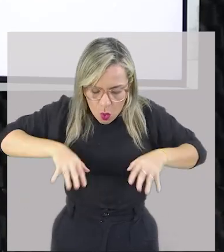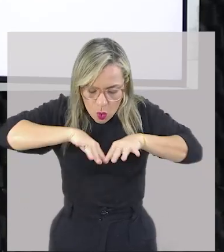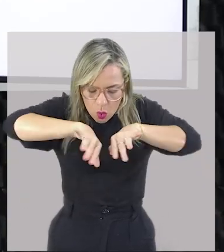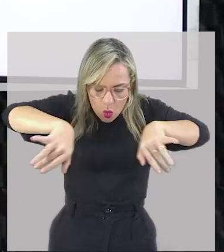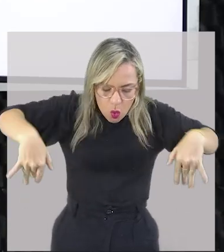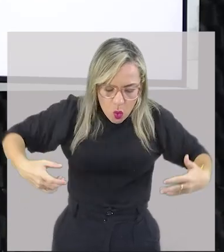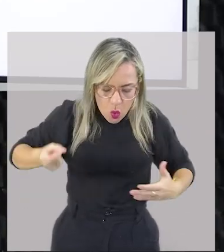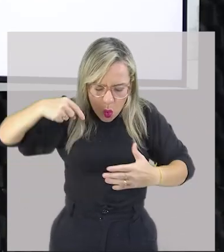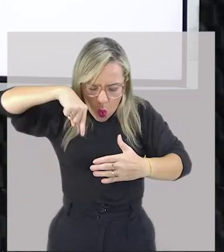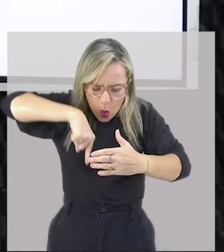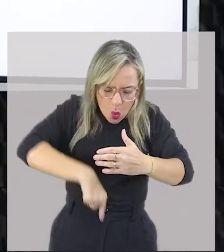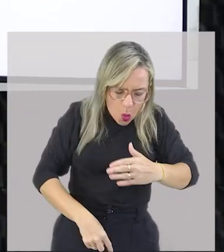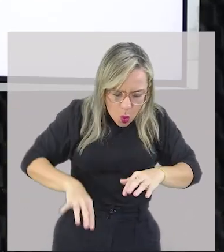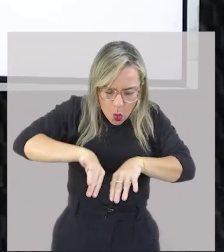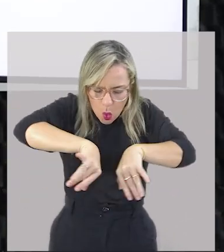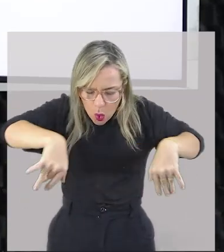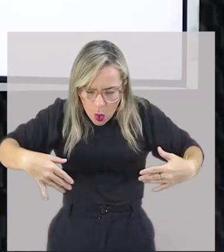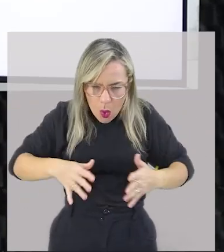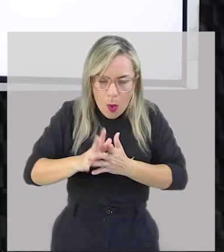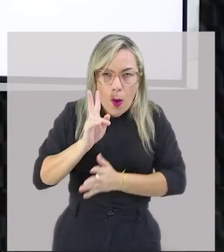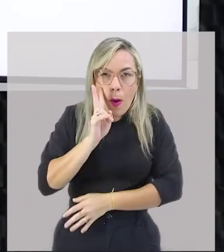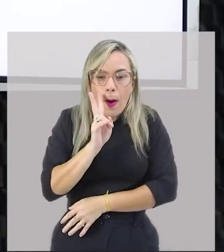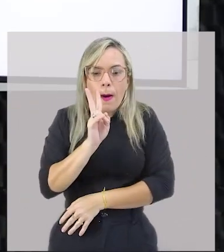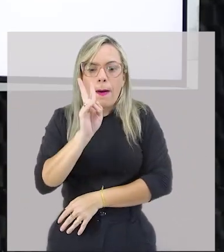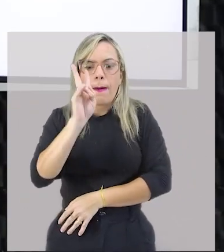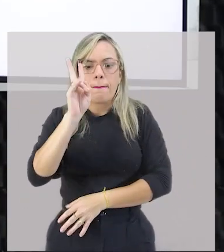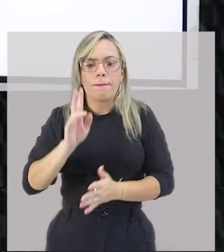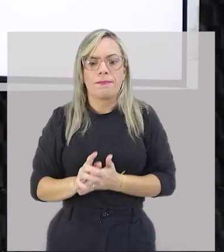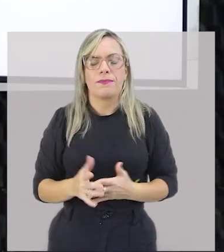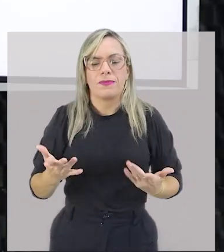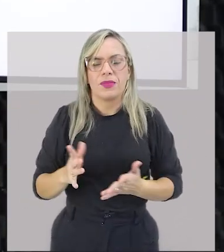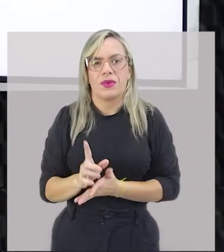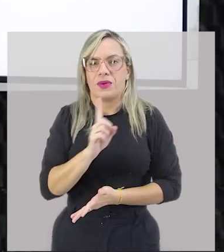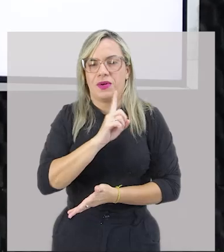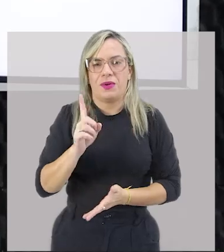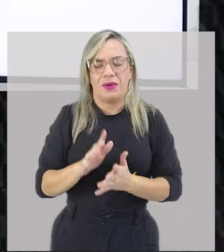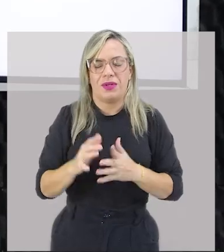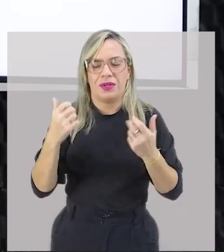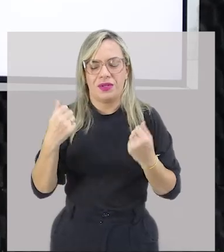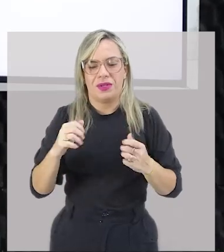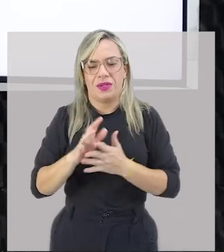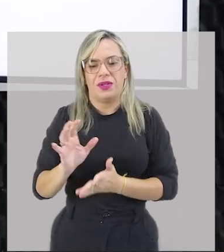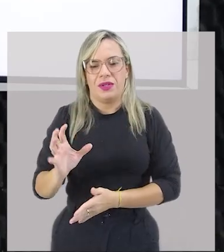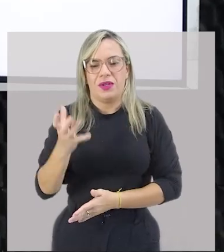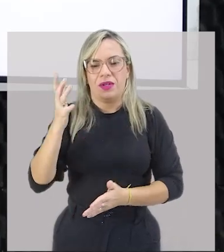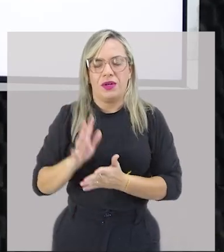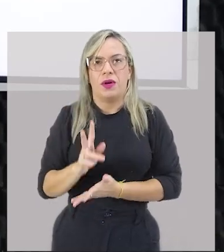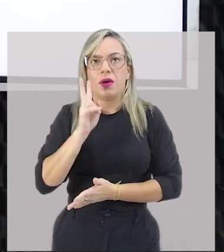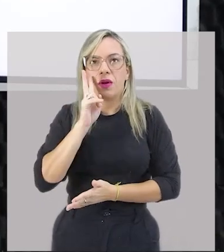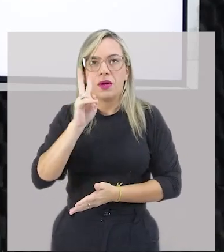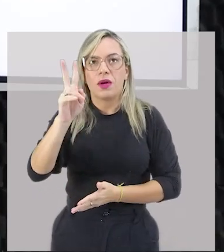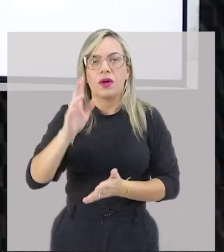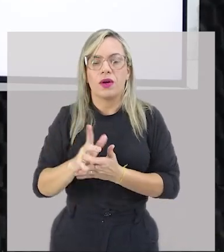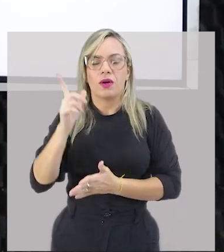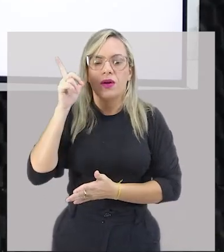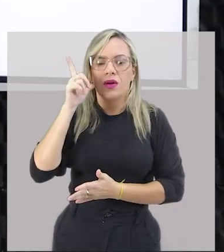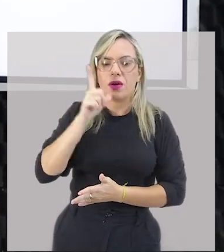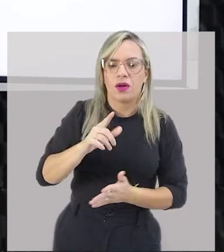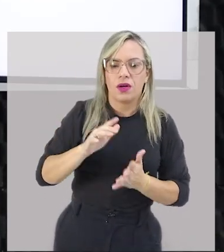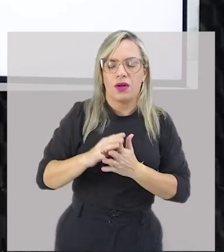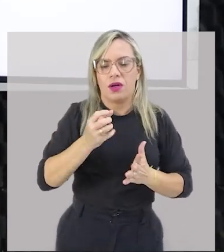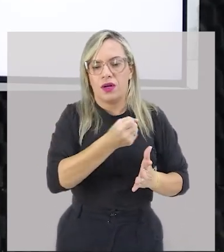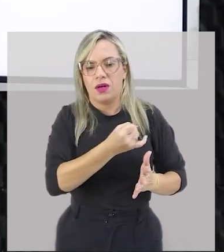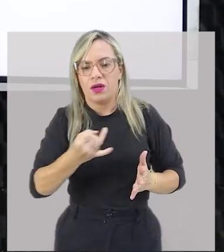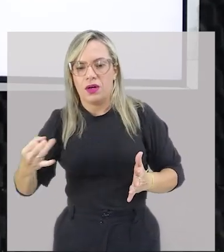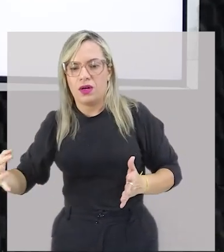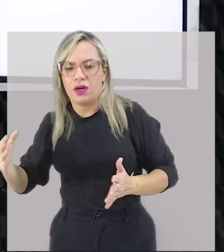mergulho grande, que você olha para cima, né, mas não é preciso olhar para que isso aconteça, tá? Você olha para cima, você consegue perceber aquela quantidade